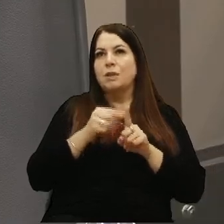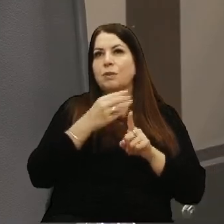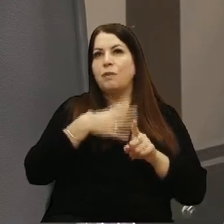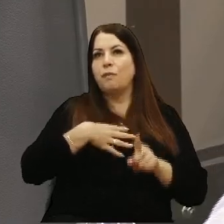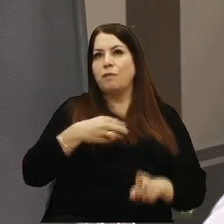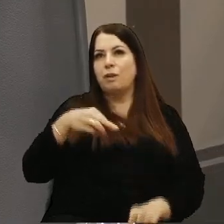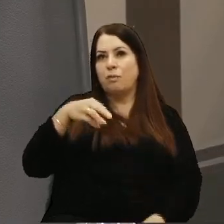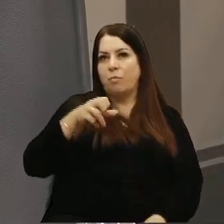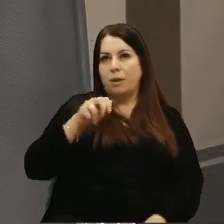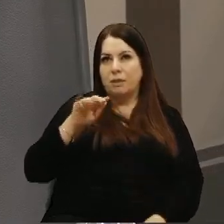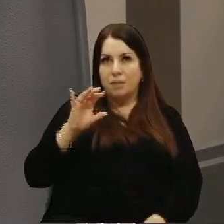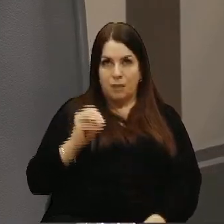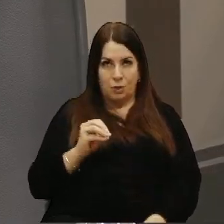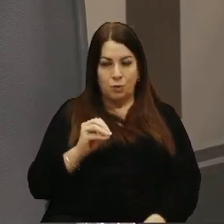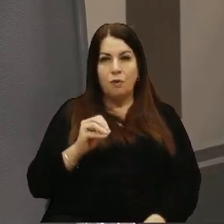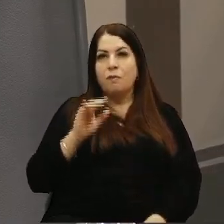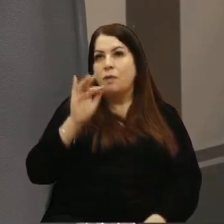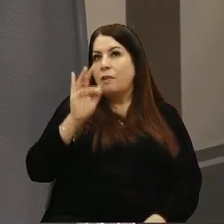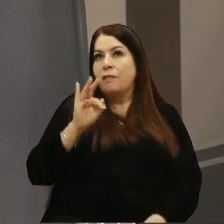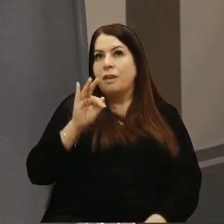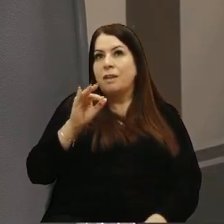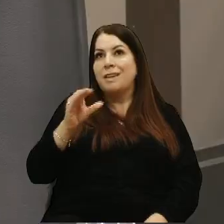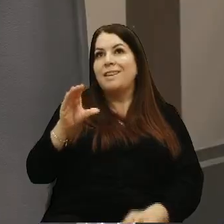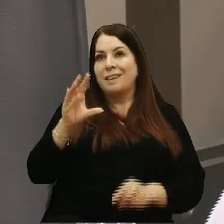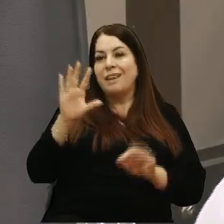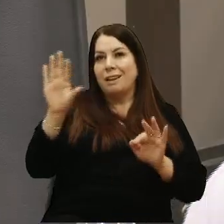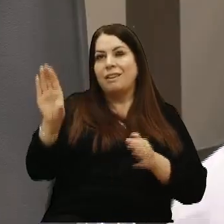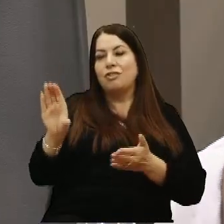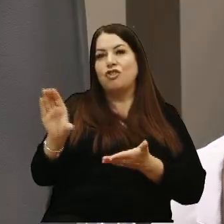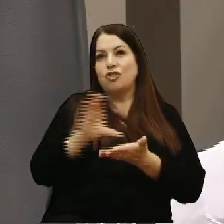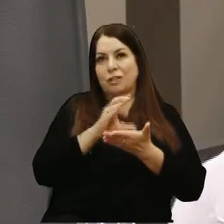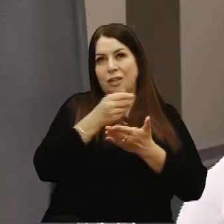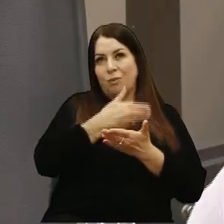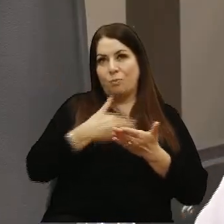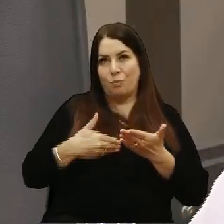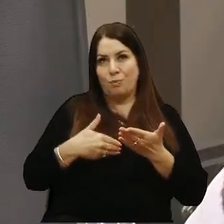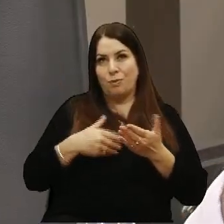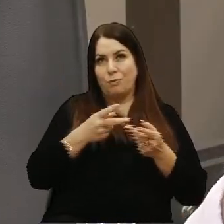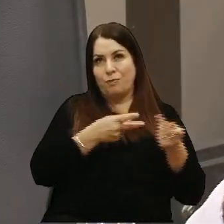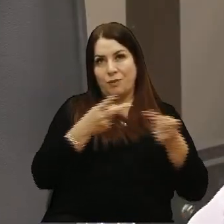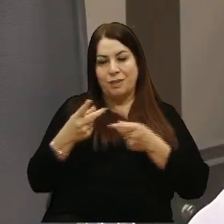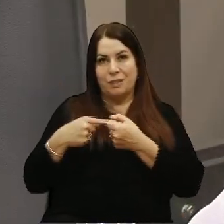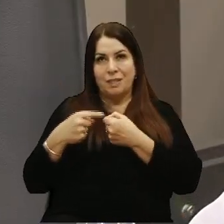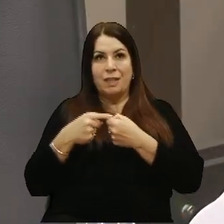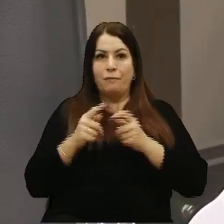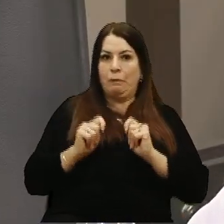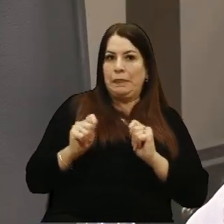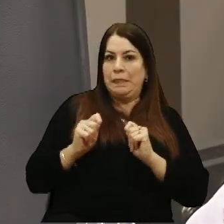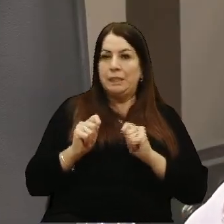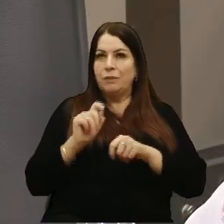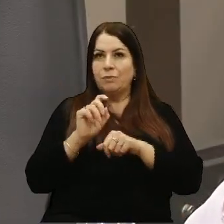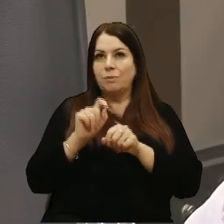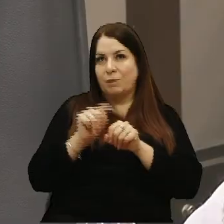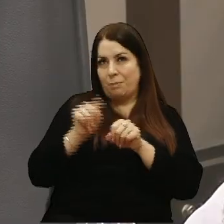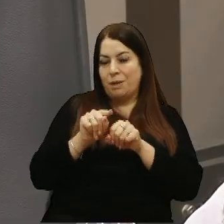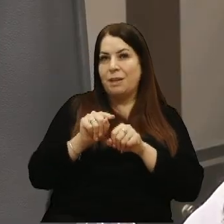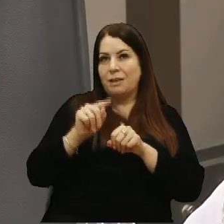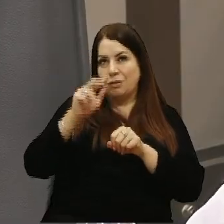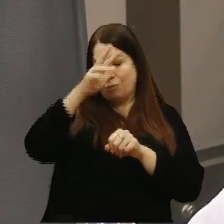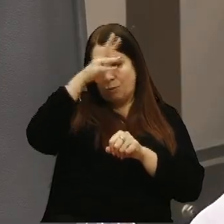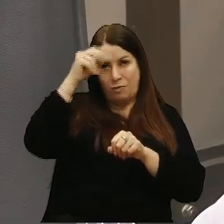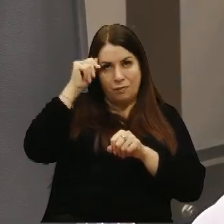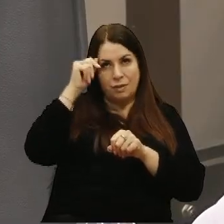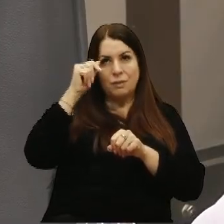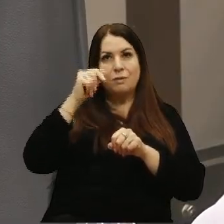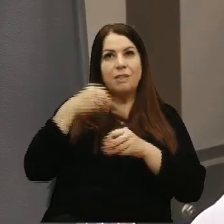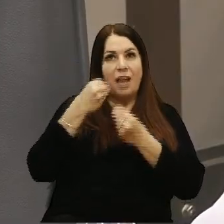Marcinho VP, por exemplo, Oruan não vai receber dinheiro público quando ele visitar municípios. Isso aí deixou em saia justa os prefeitos que davam dinheiro para esse marginal, para esse bandido.